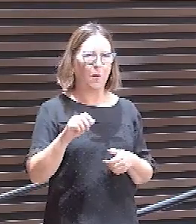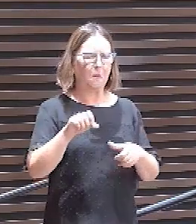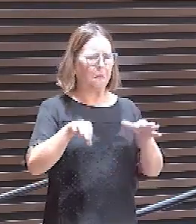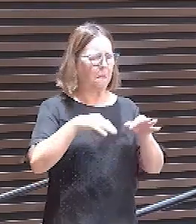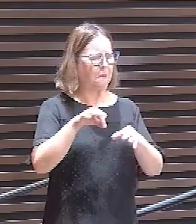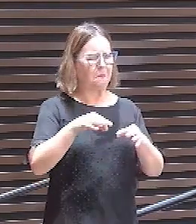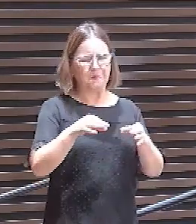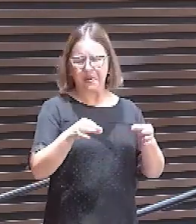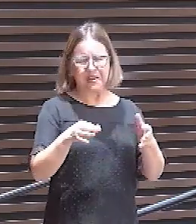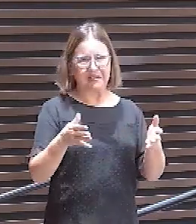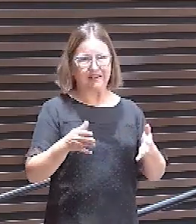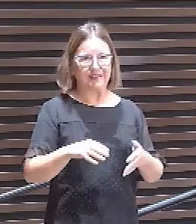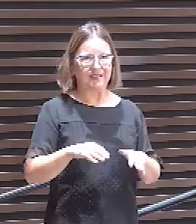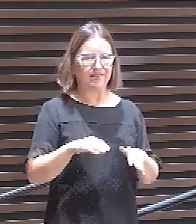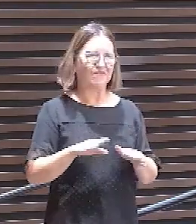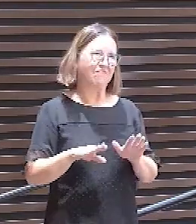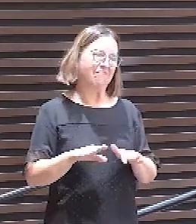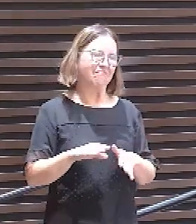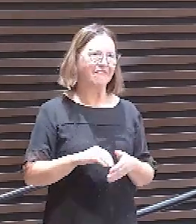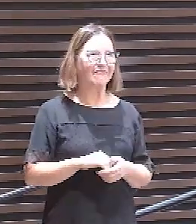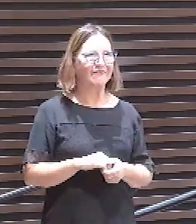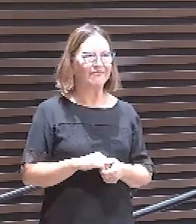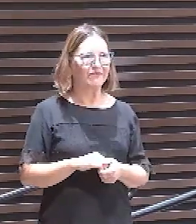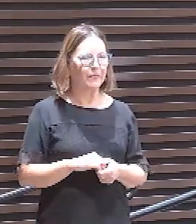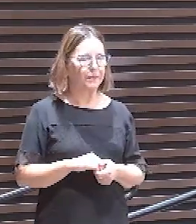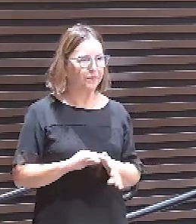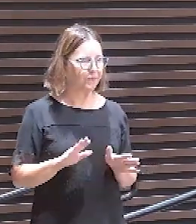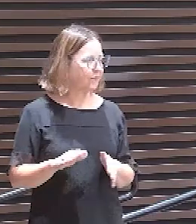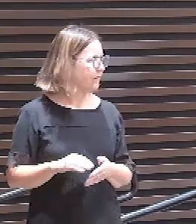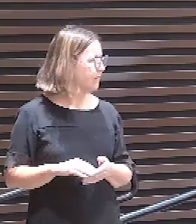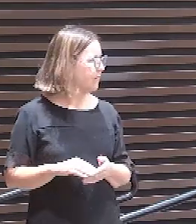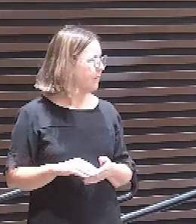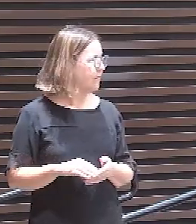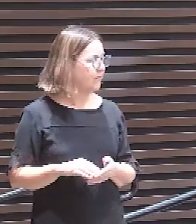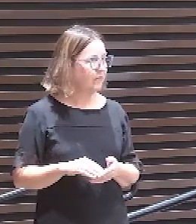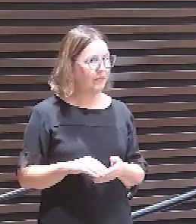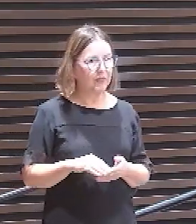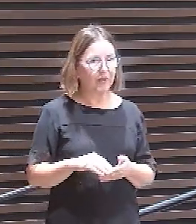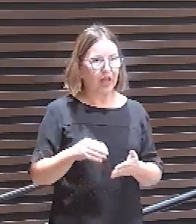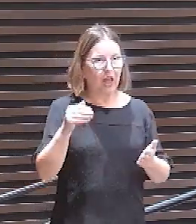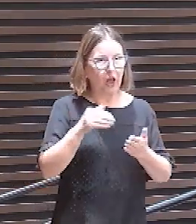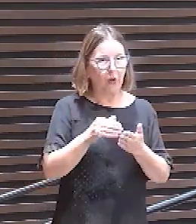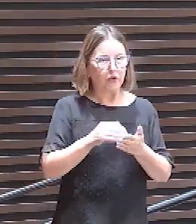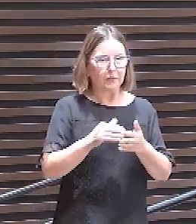boletim? Eu não trouxe o meu boletim aqui para cima. A última frase